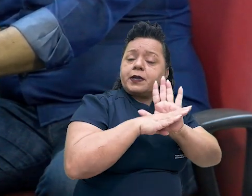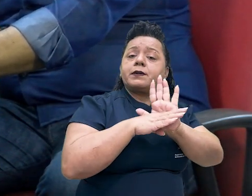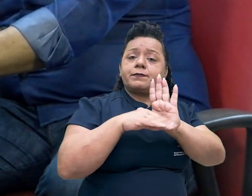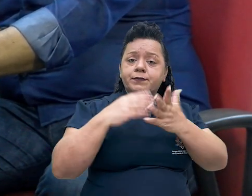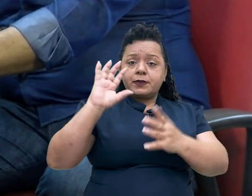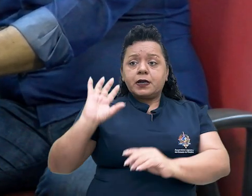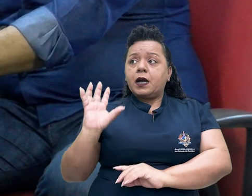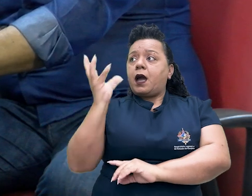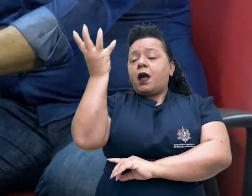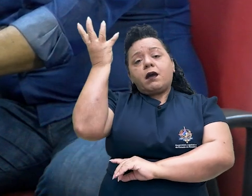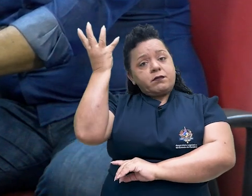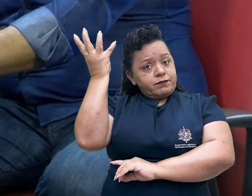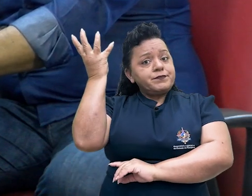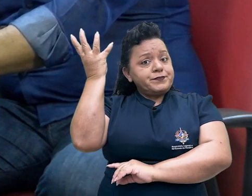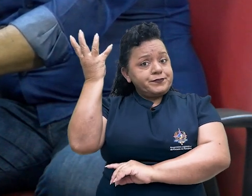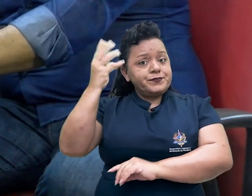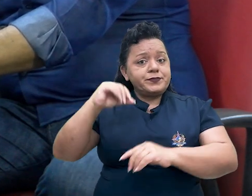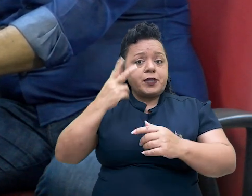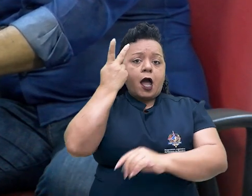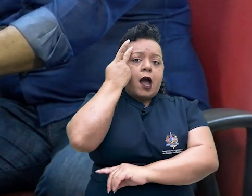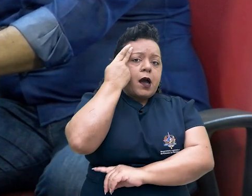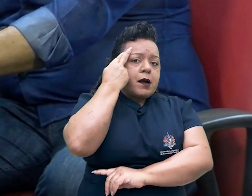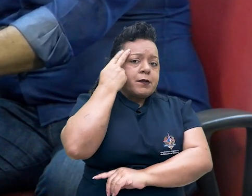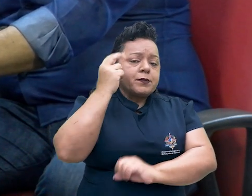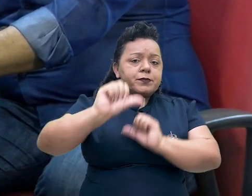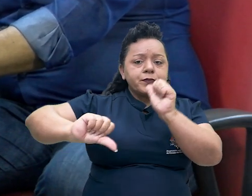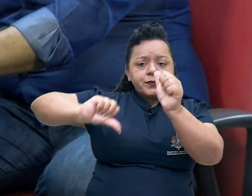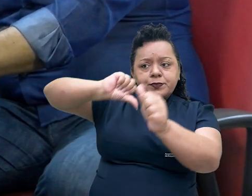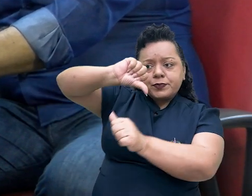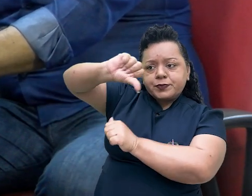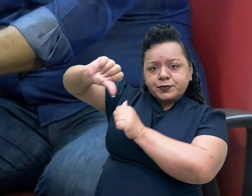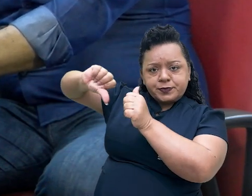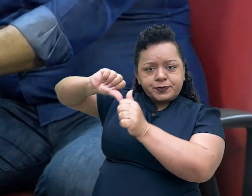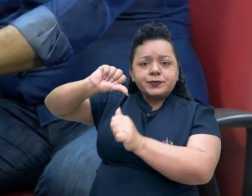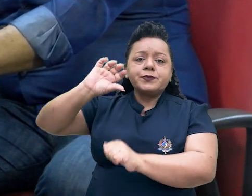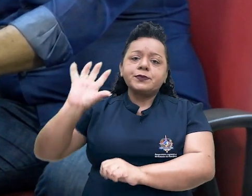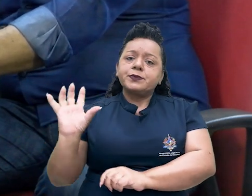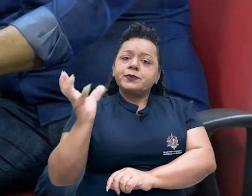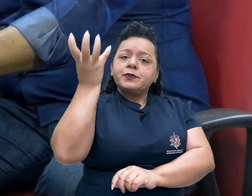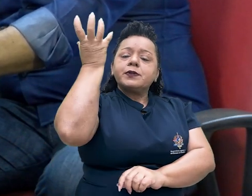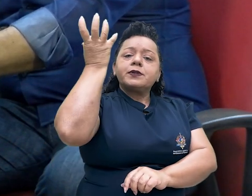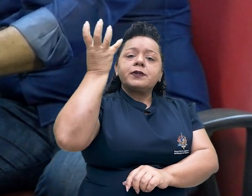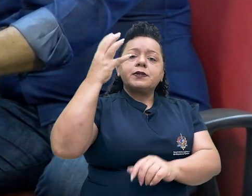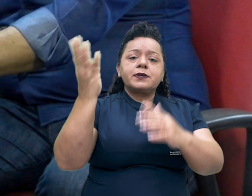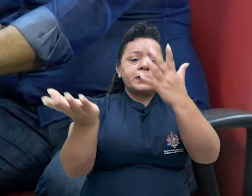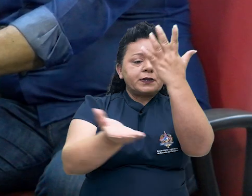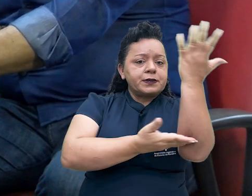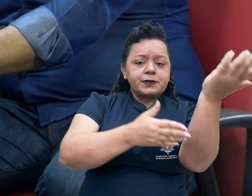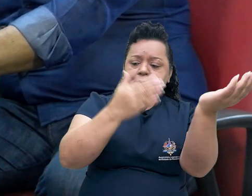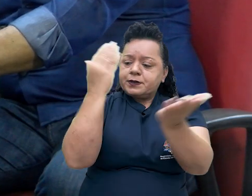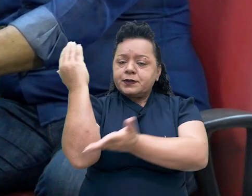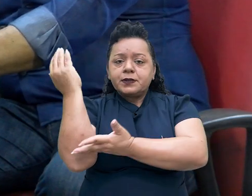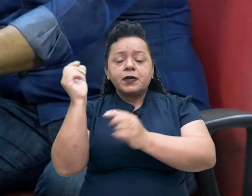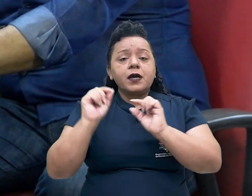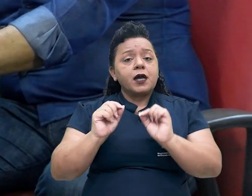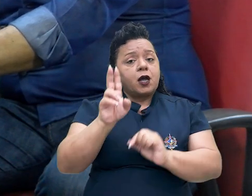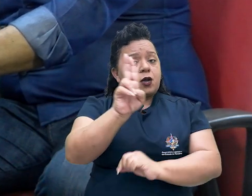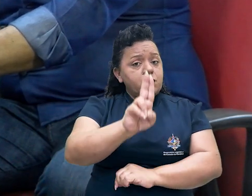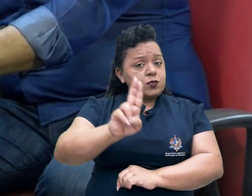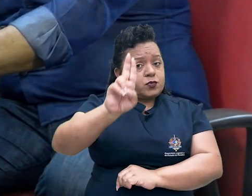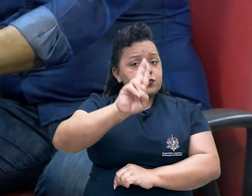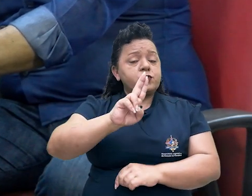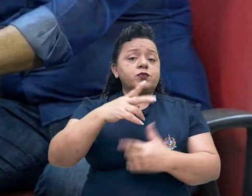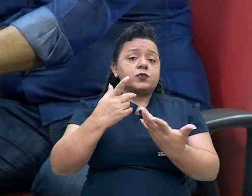fatores incluindo padrões climáticos naturais mudanças climáticas desmatamento e uso